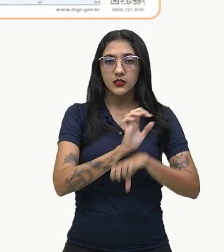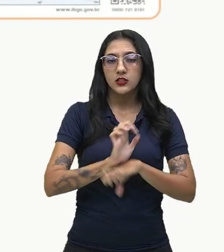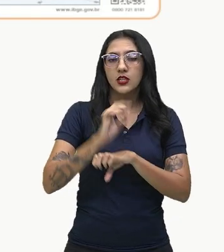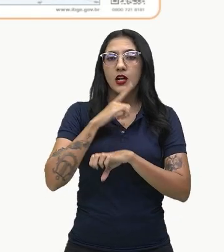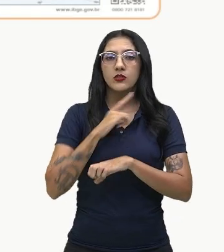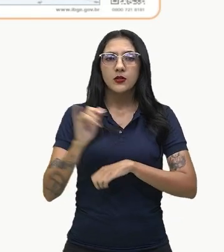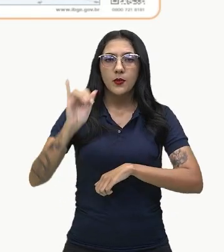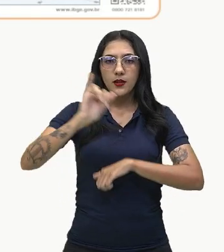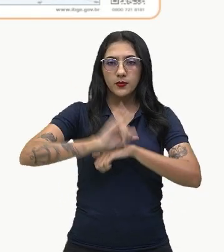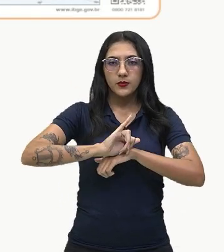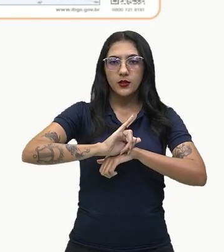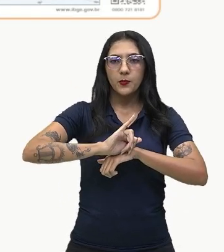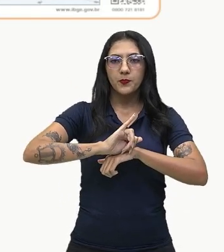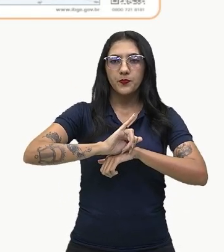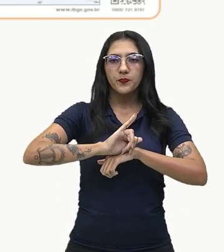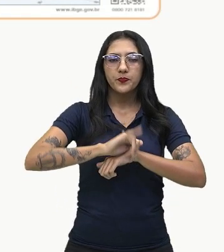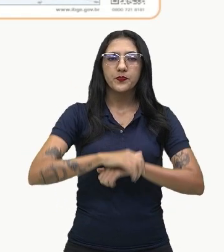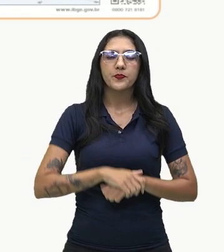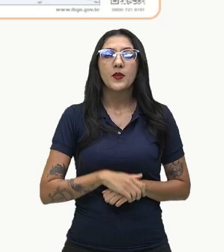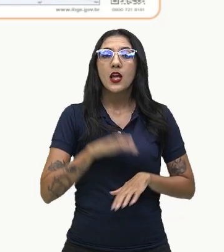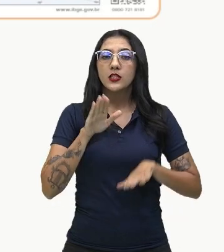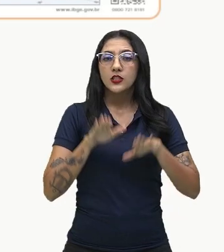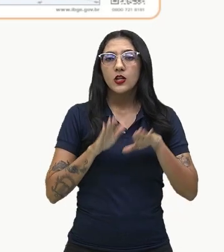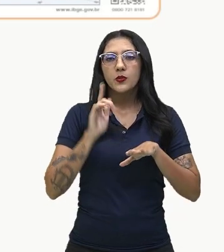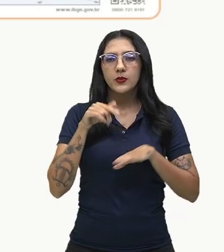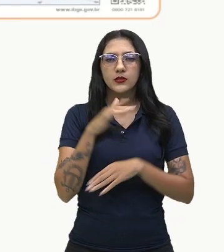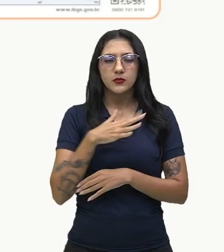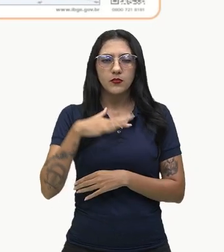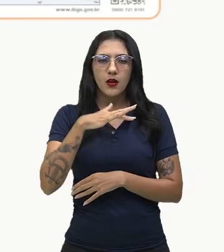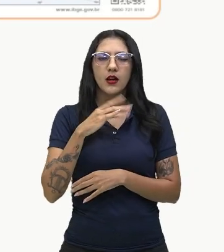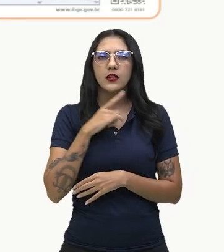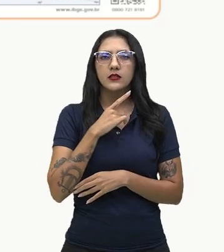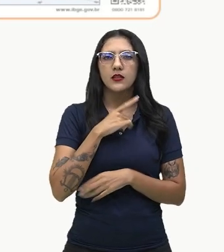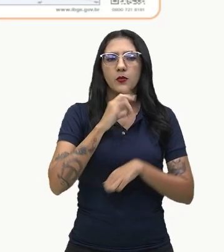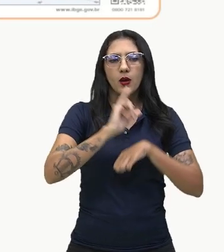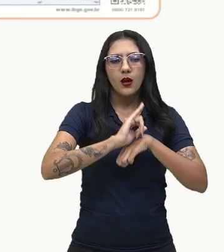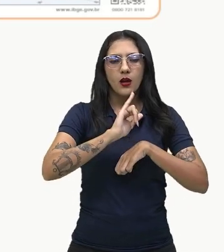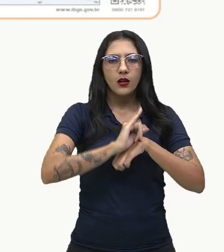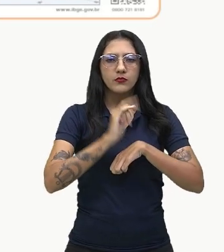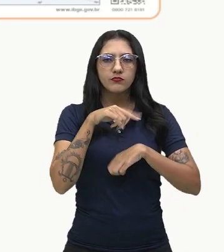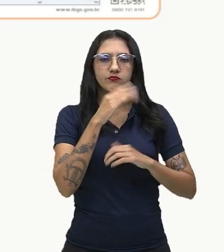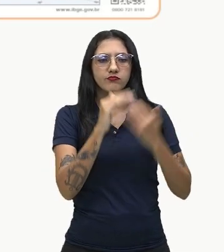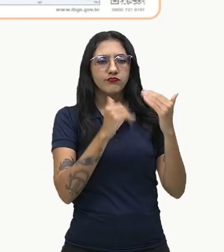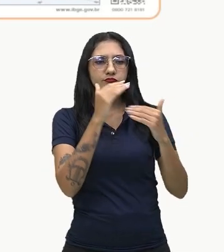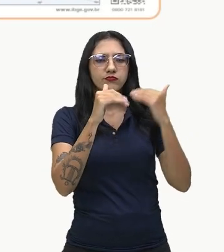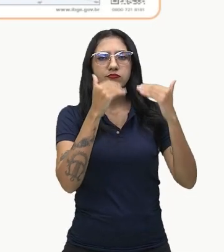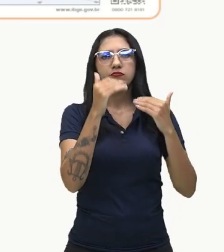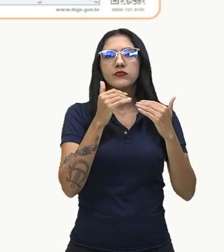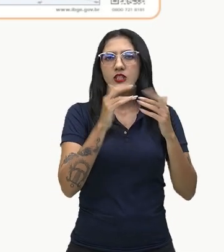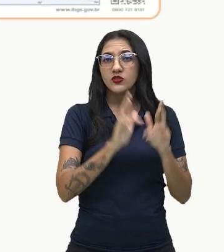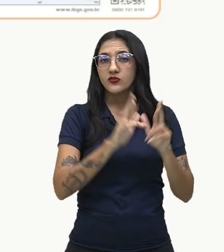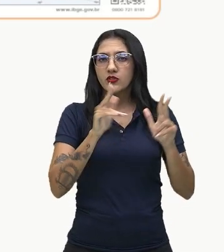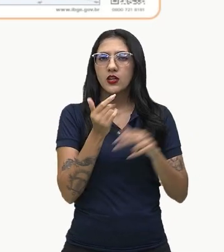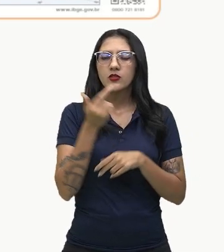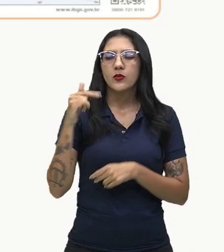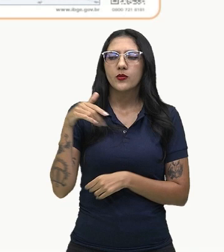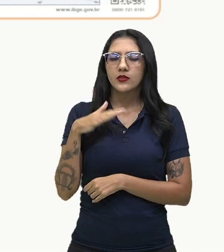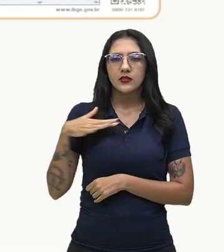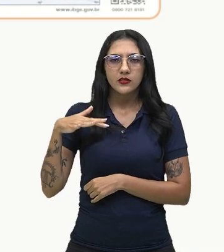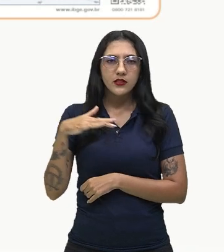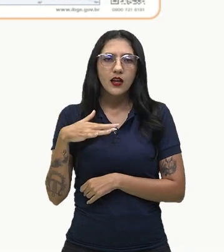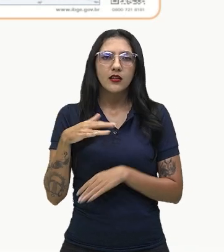capital, né? Essa capital, geralmente, ela tem ali um desenvolvimento maior, que os outros municípios,